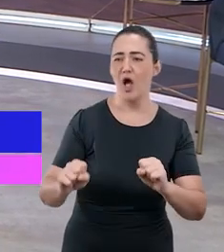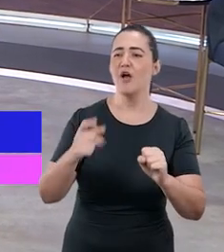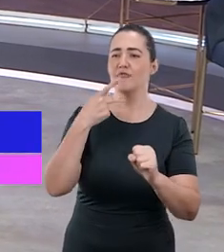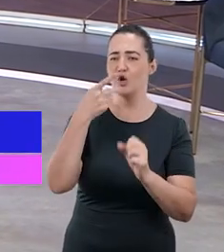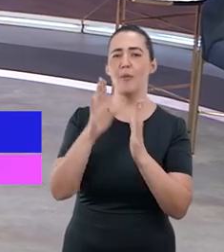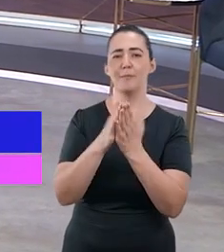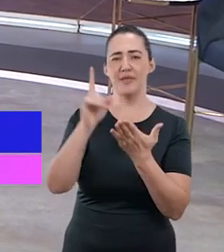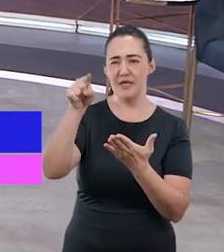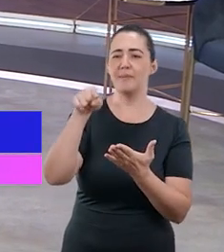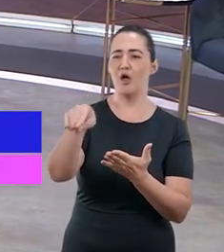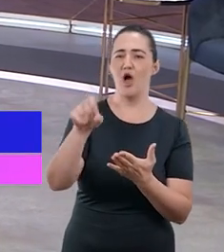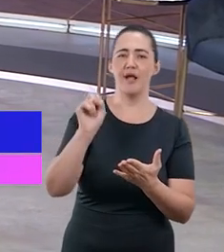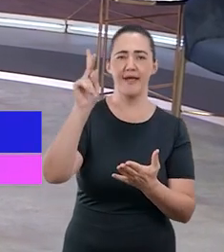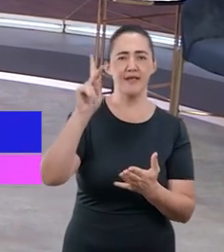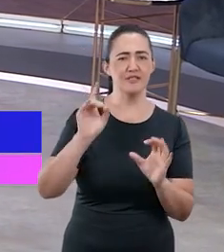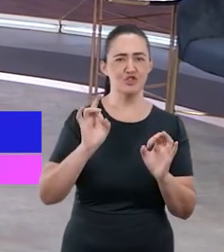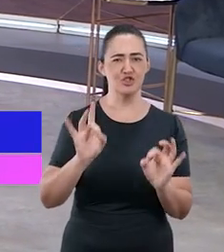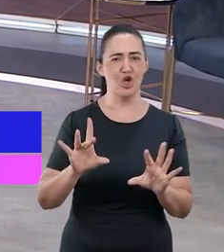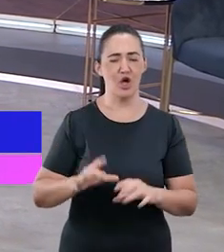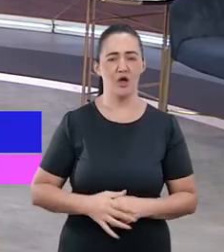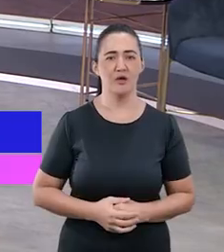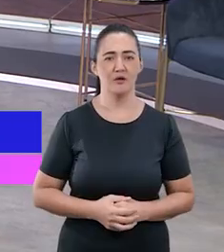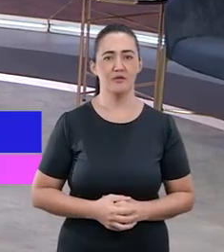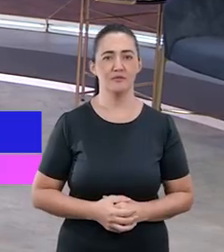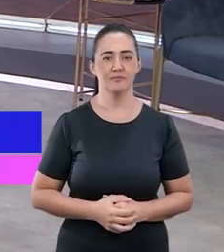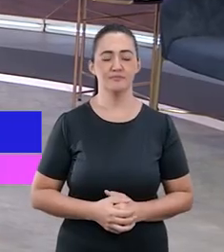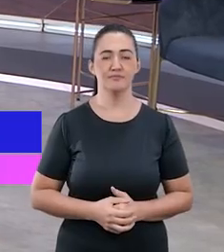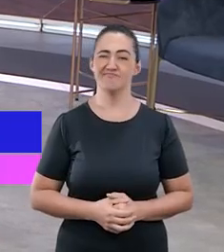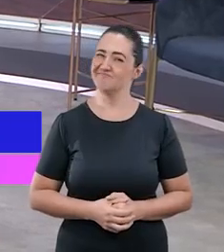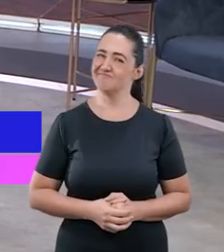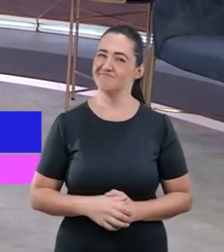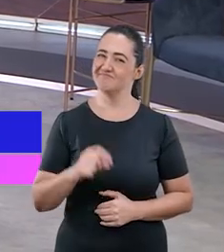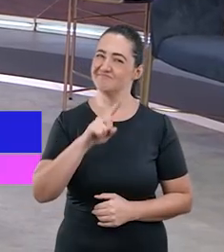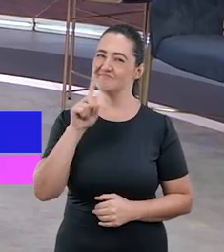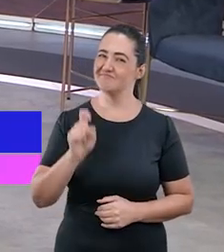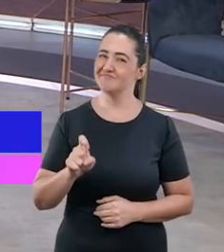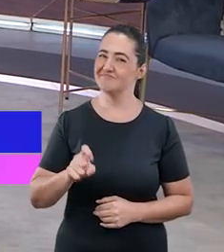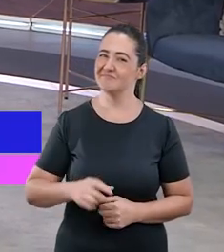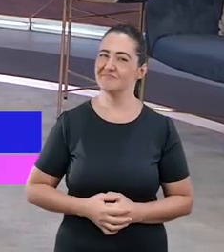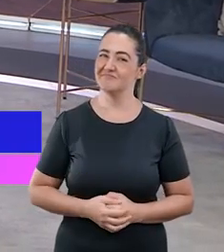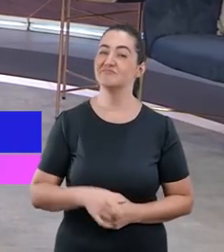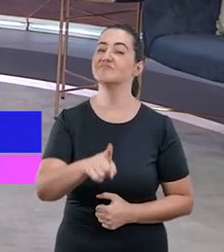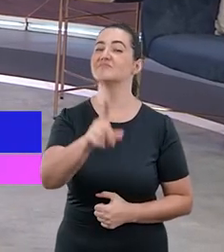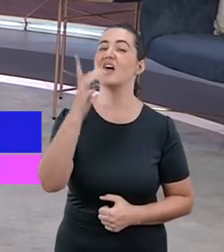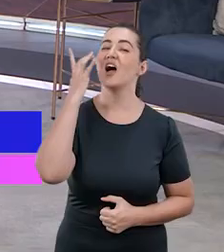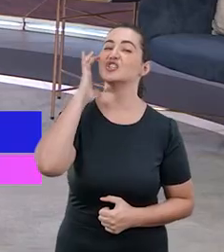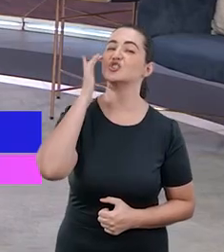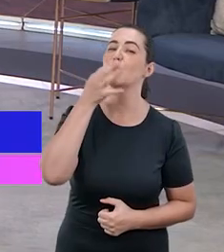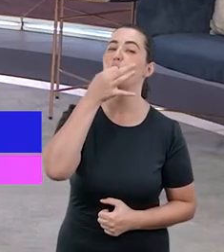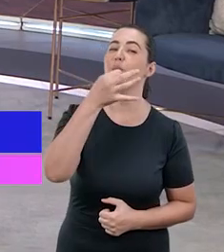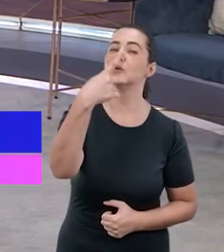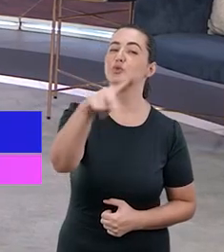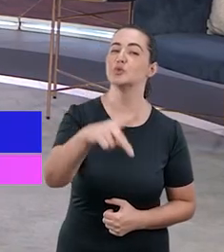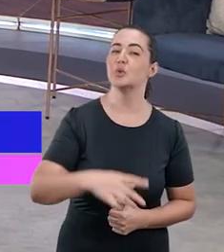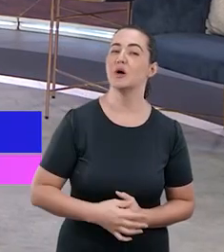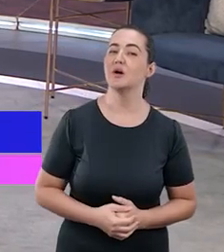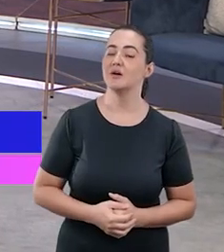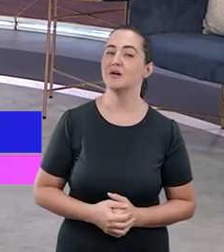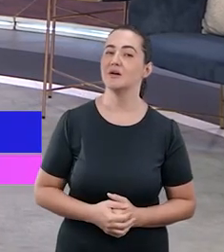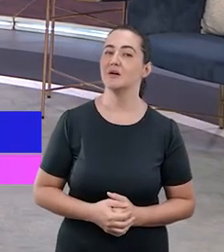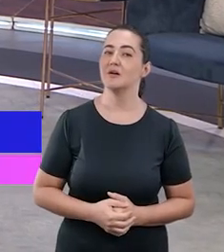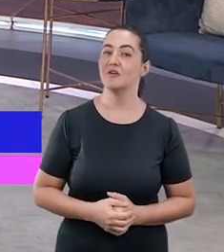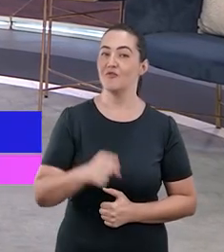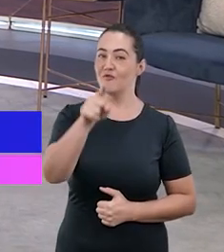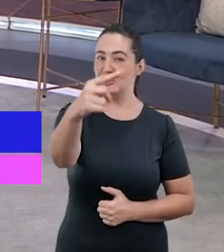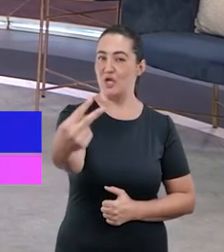de acordo com a Bíblia, é só falar que está resolvido. Seria isso? O que você acha, hein? Falando com o senhor aí, que